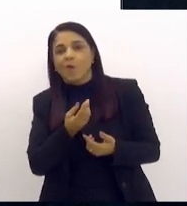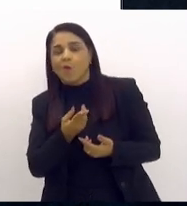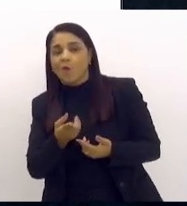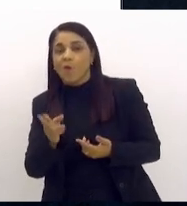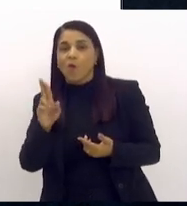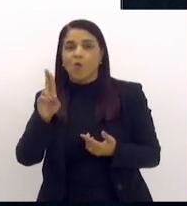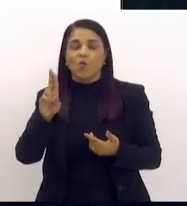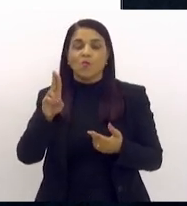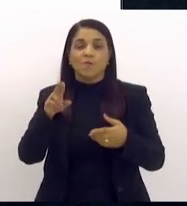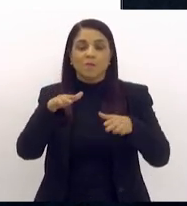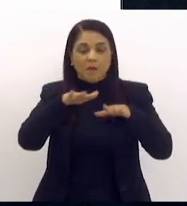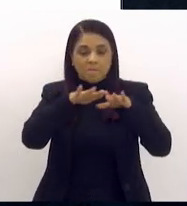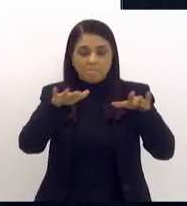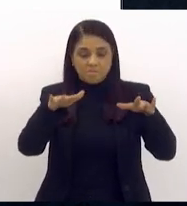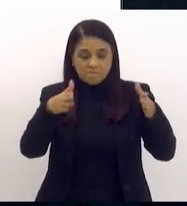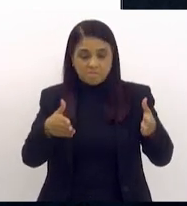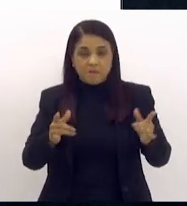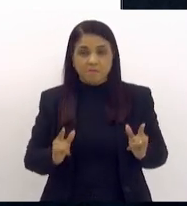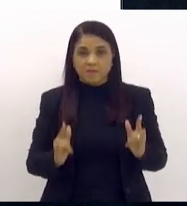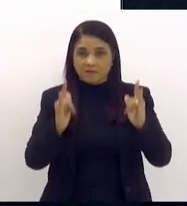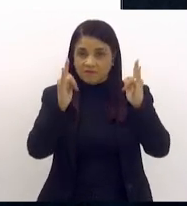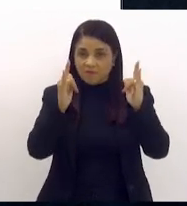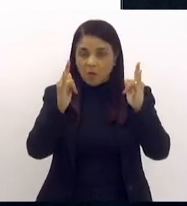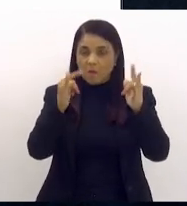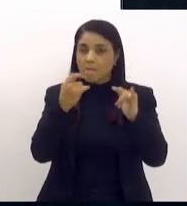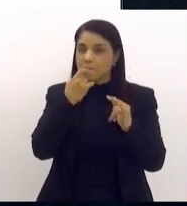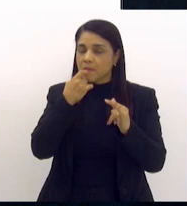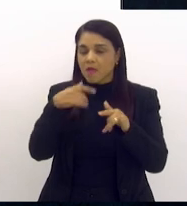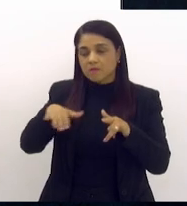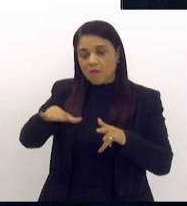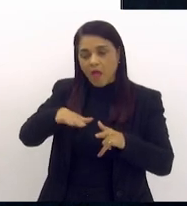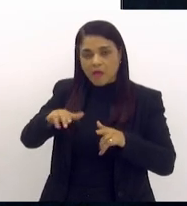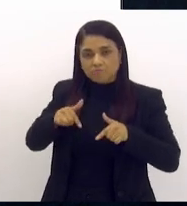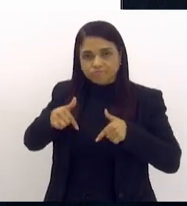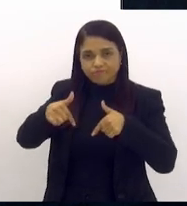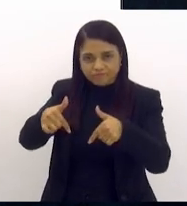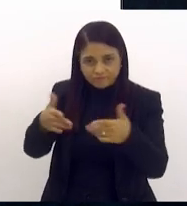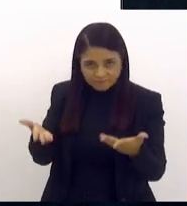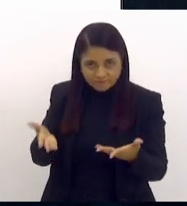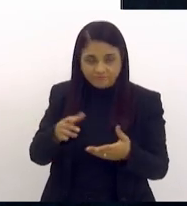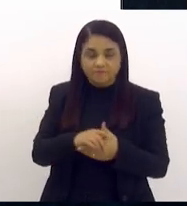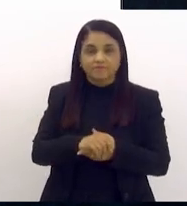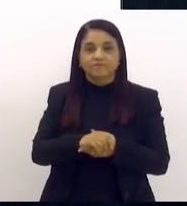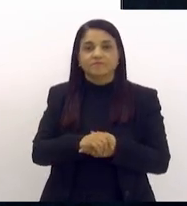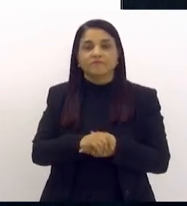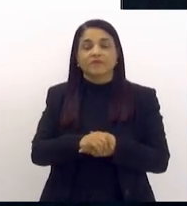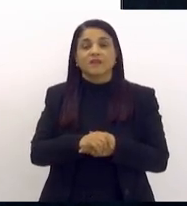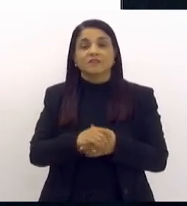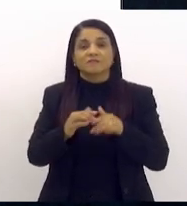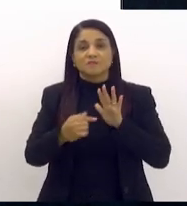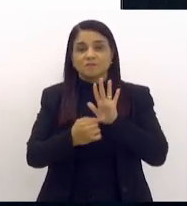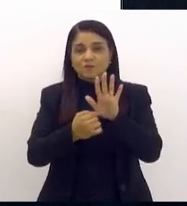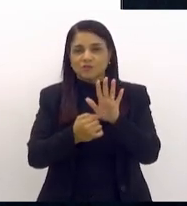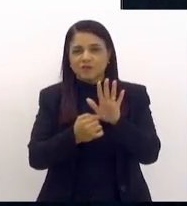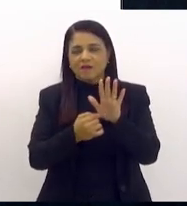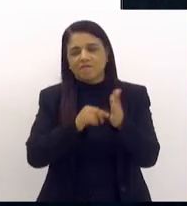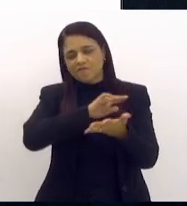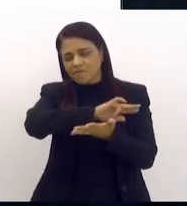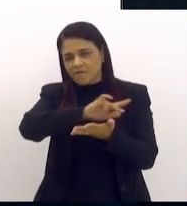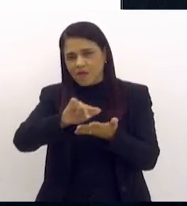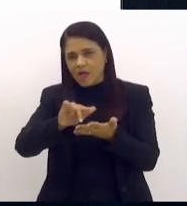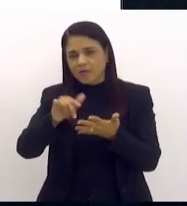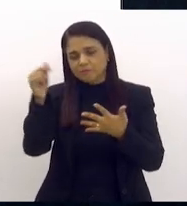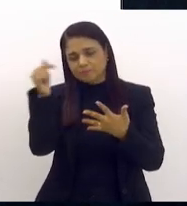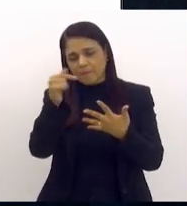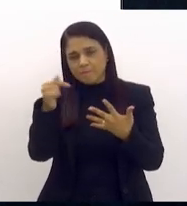plataforma próximo de sua área de atuação né o local então enfim Isso é só para trazer né vários elementos ali